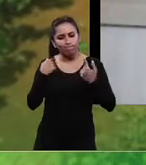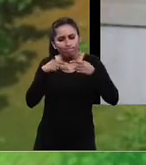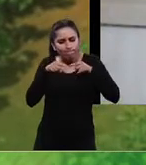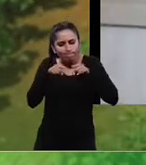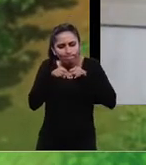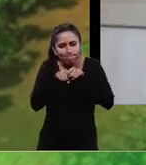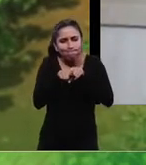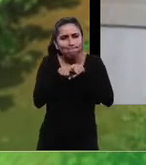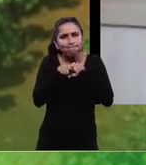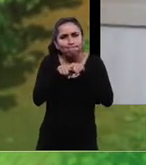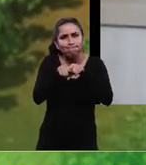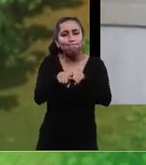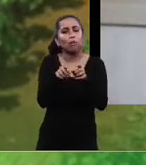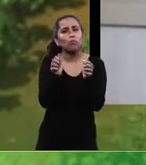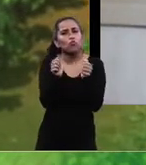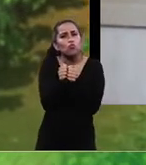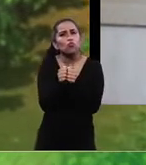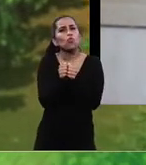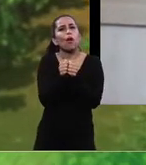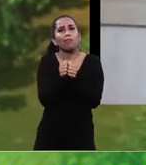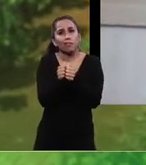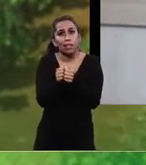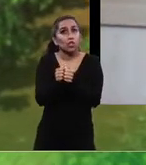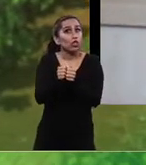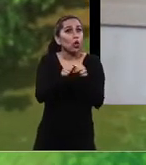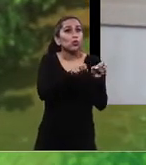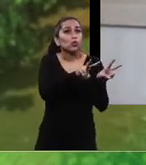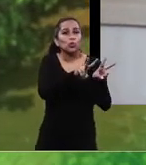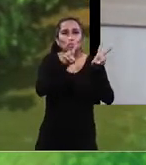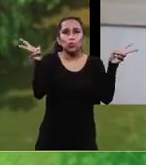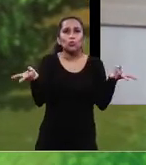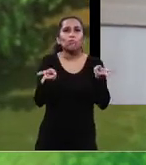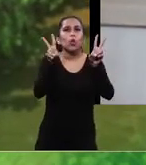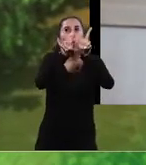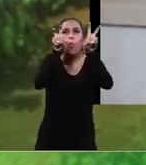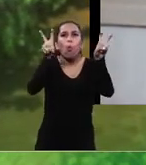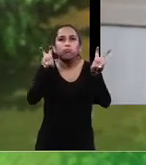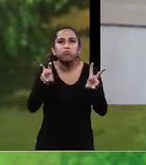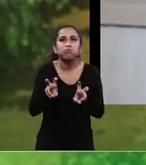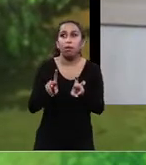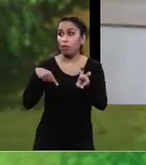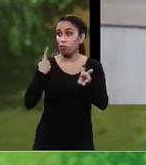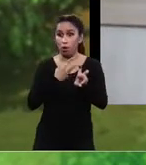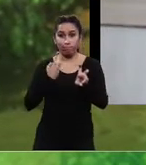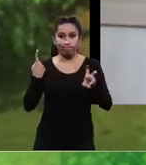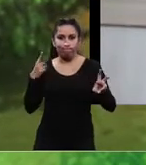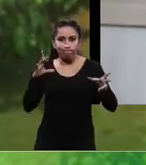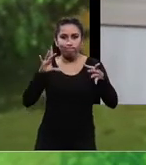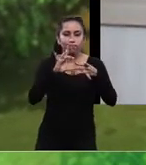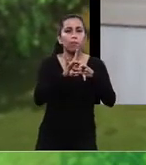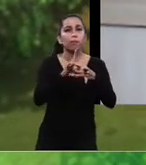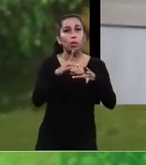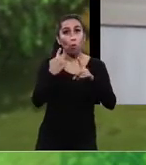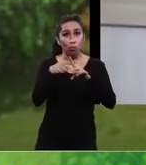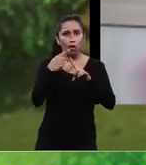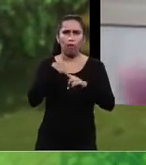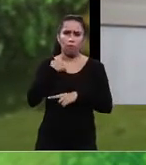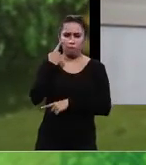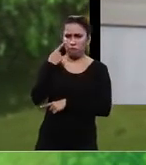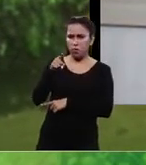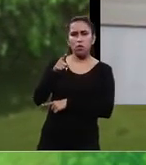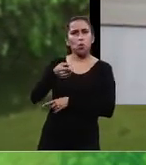aí dentro desse leque de capacidade de produção, porque me parece que o café tem um viés de